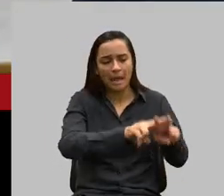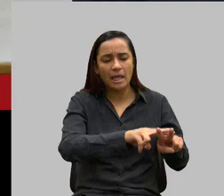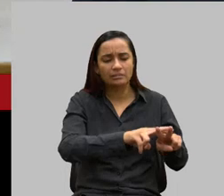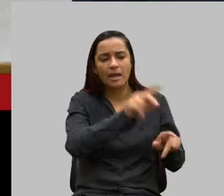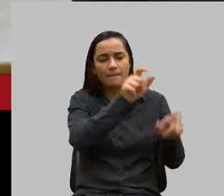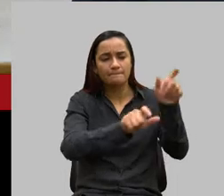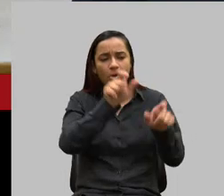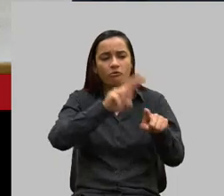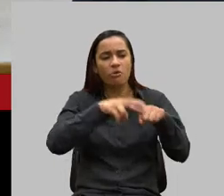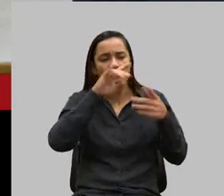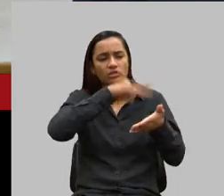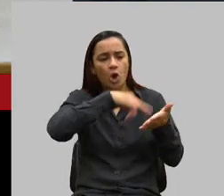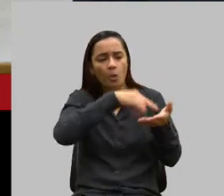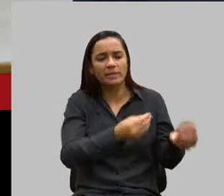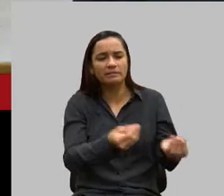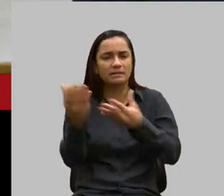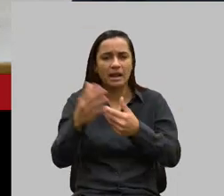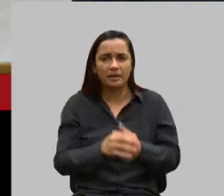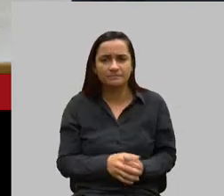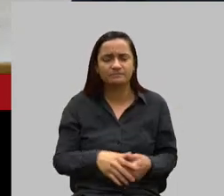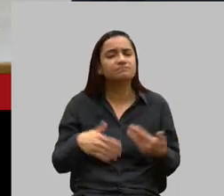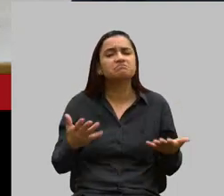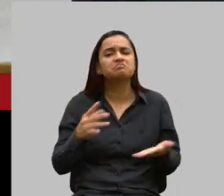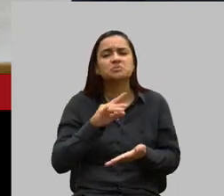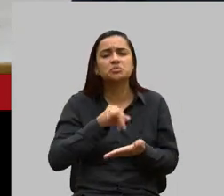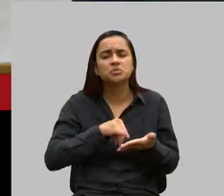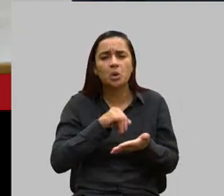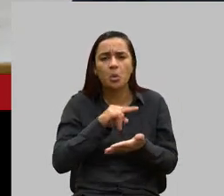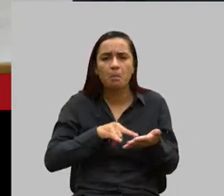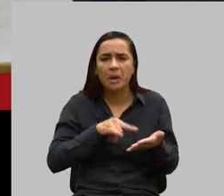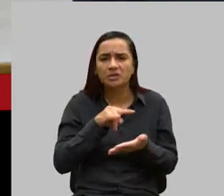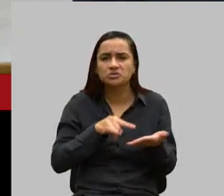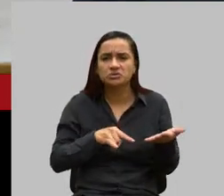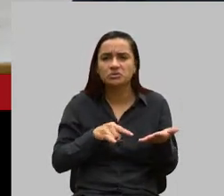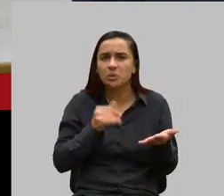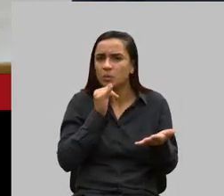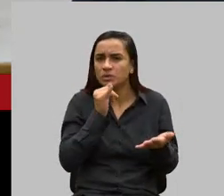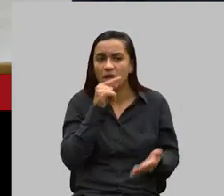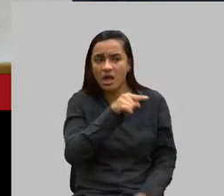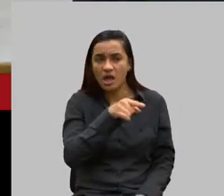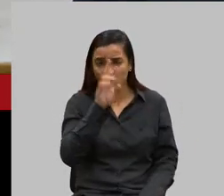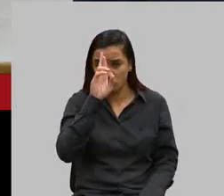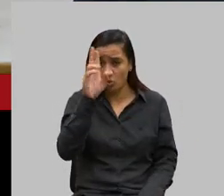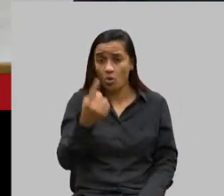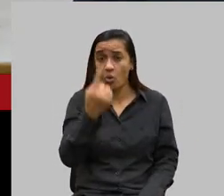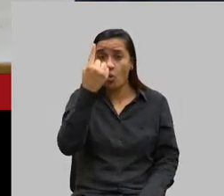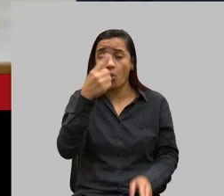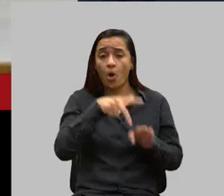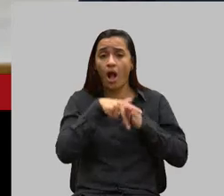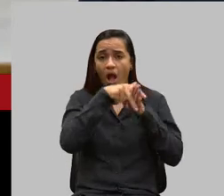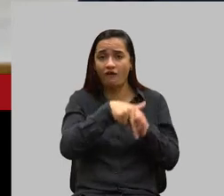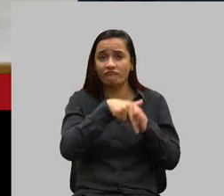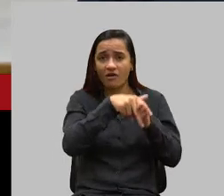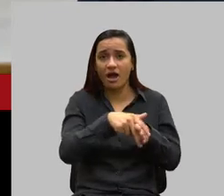documentos todos documentos por exemplo o sujeito tem um cavalo mora 20 km de Araçuaí ele tem que fazer um exame de